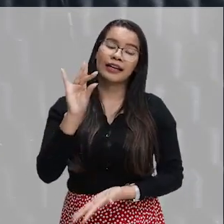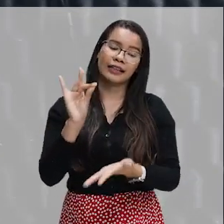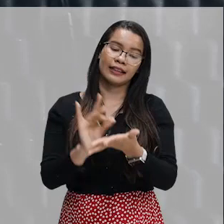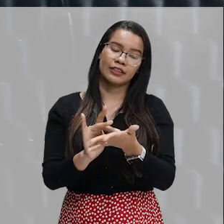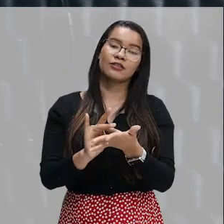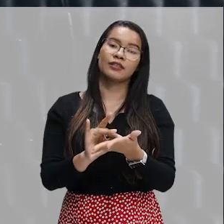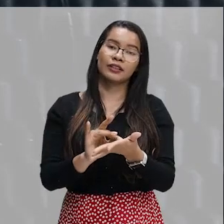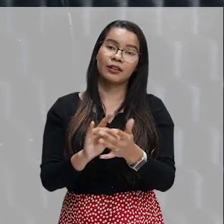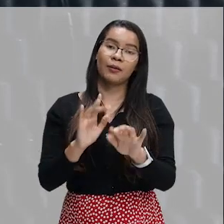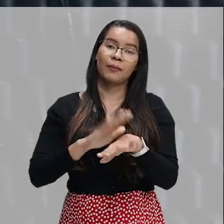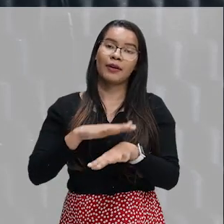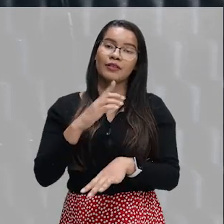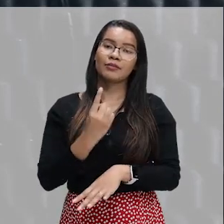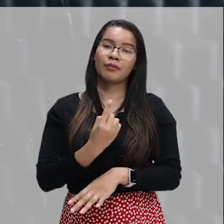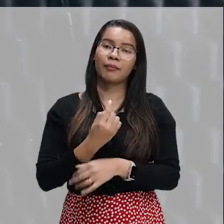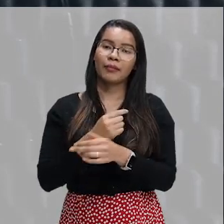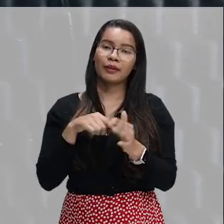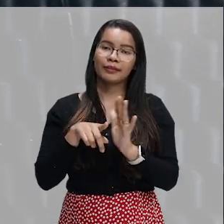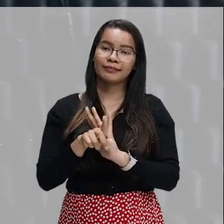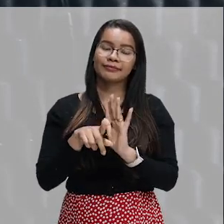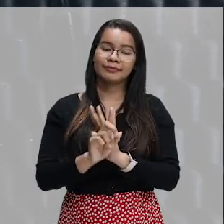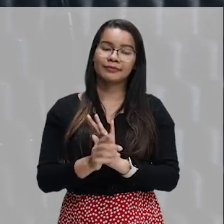fato. Mais uma questão